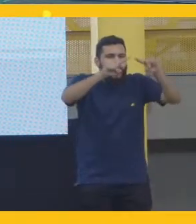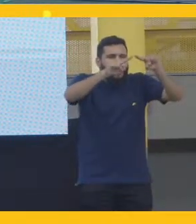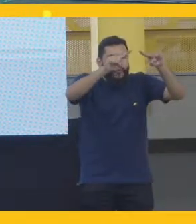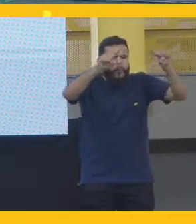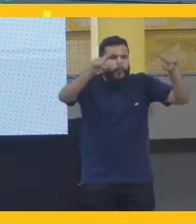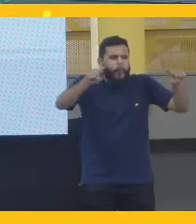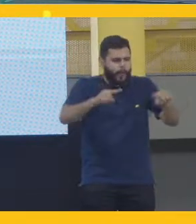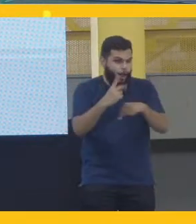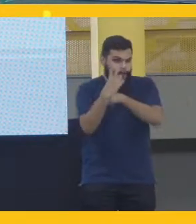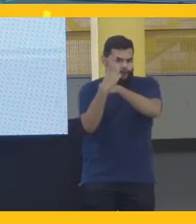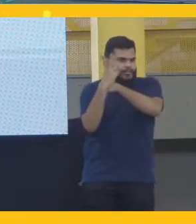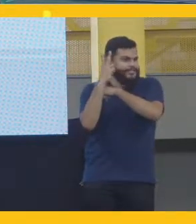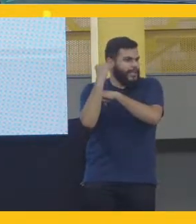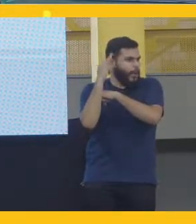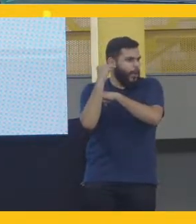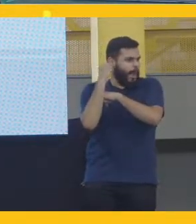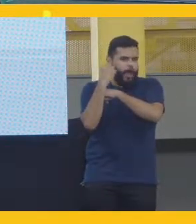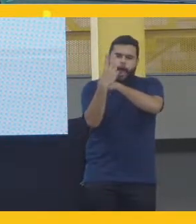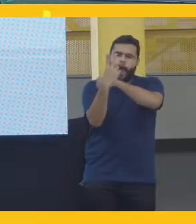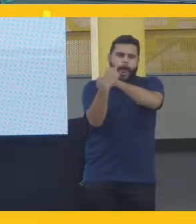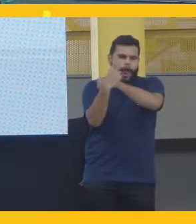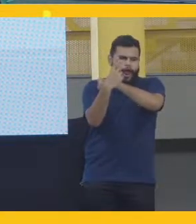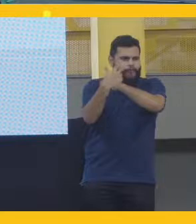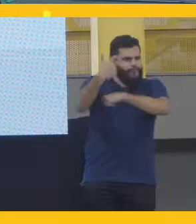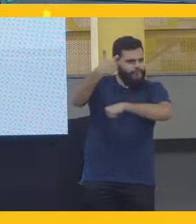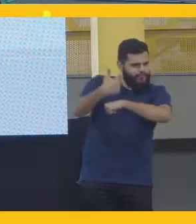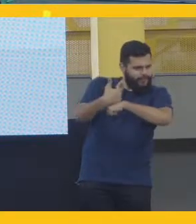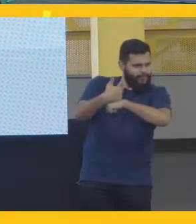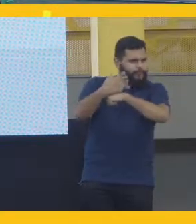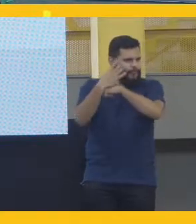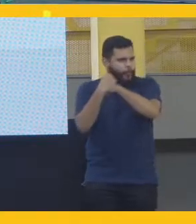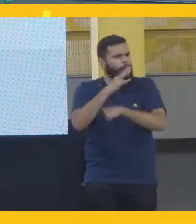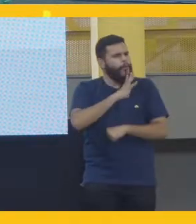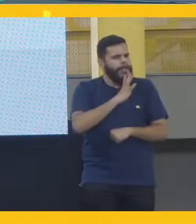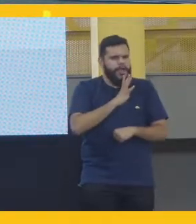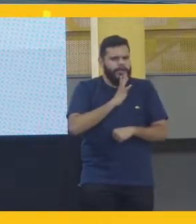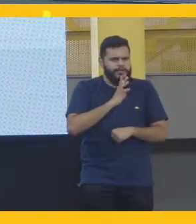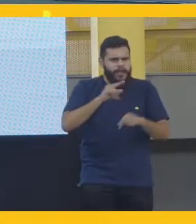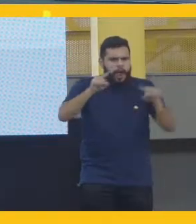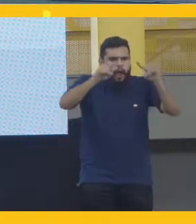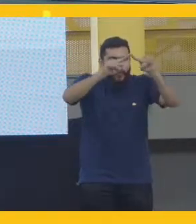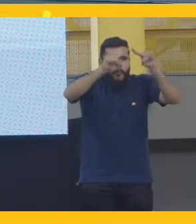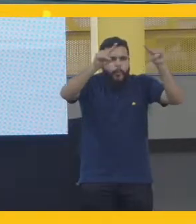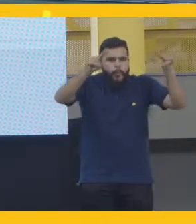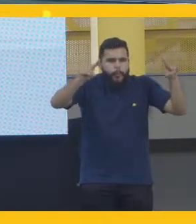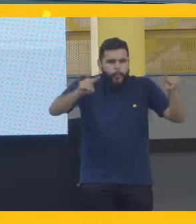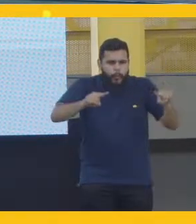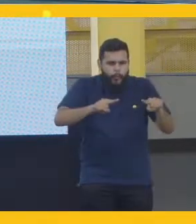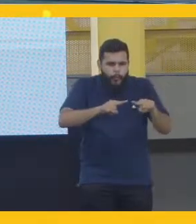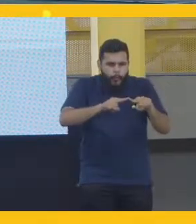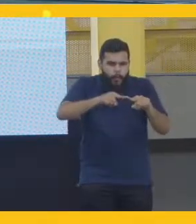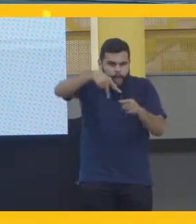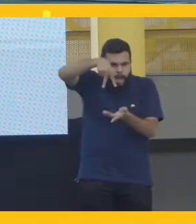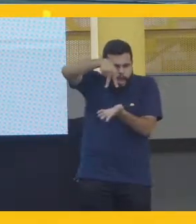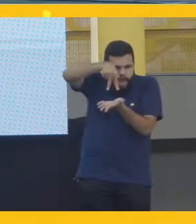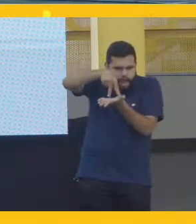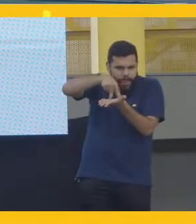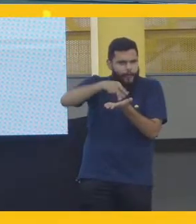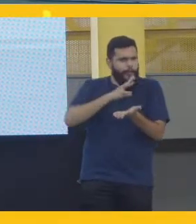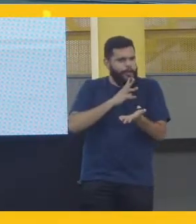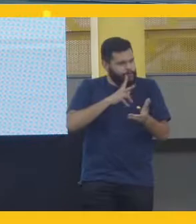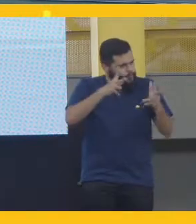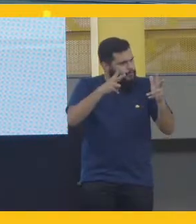extensa. Mas melhor do que uma única fonte é você ter duas. Uma que vai te iluminar diretamente e outra para dar